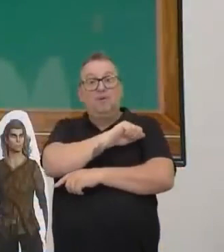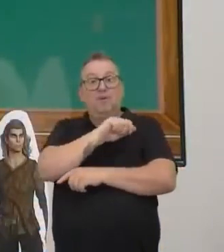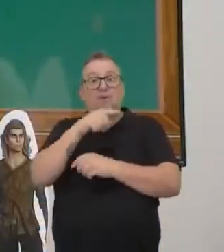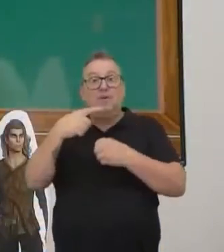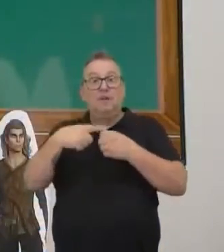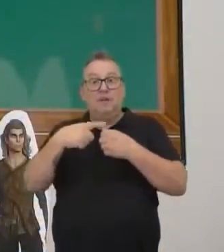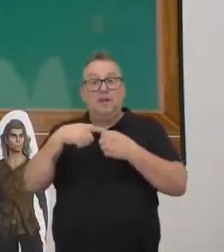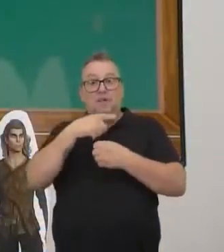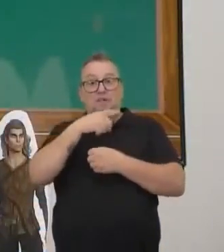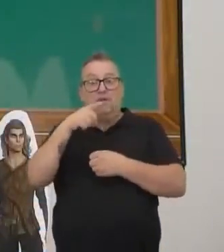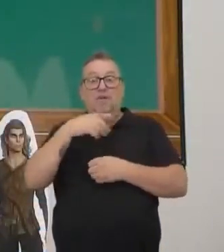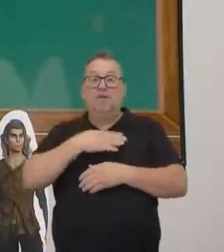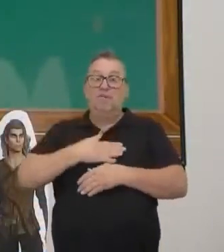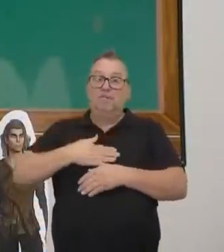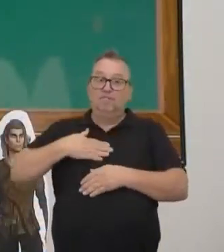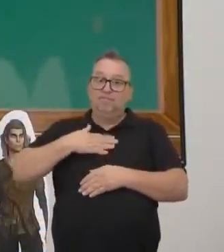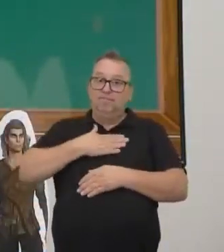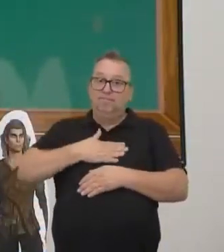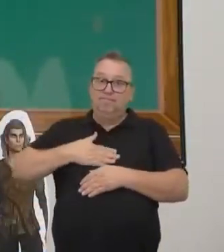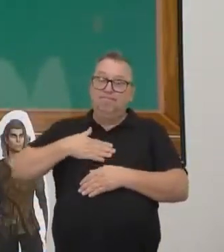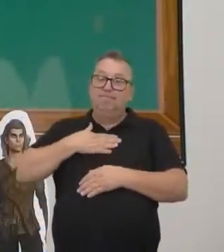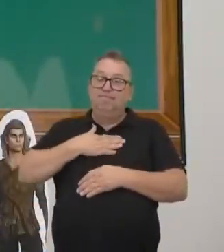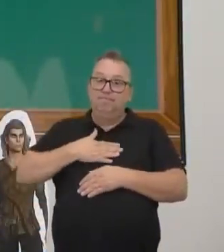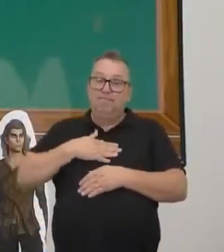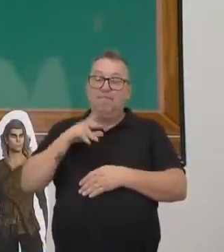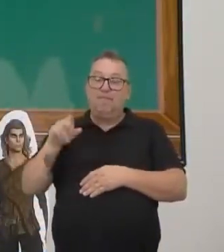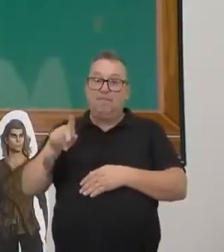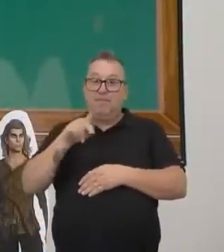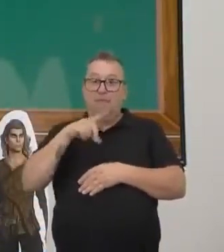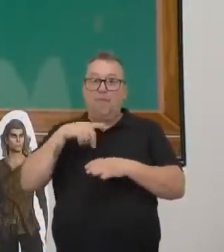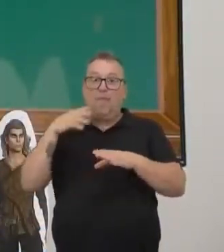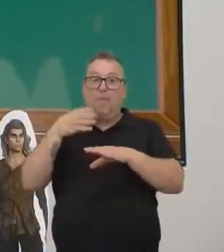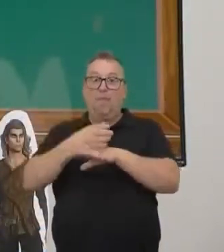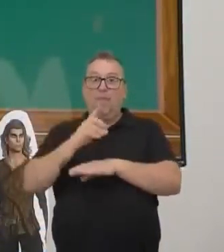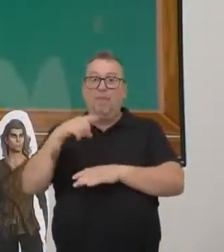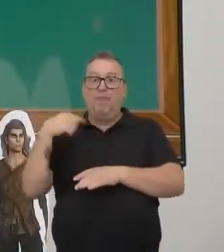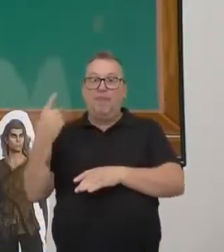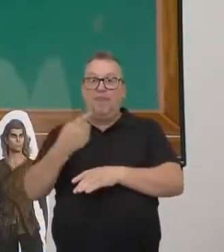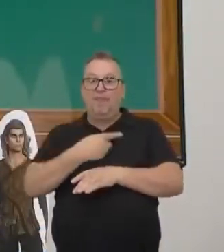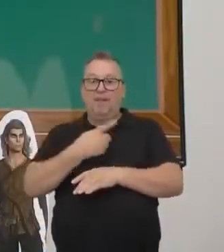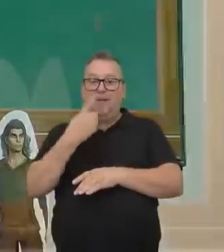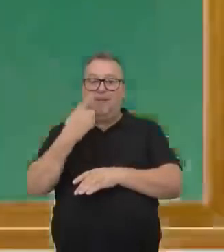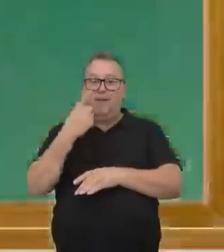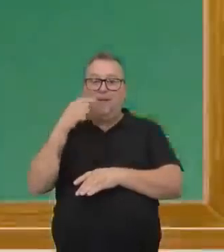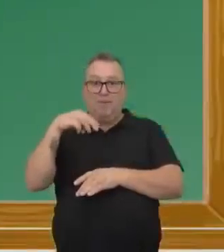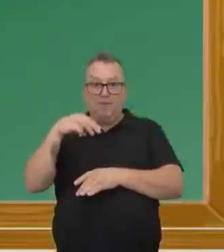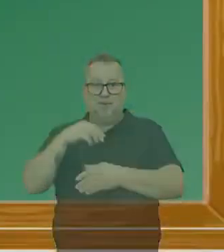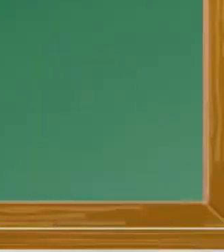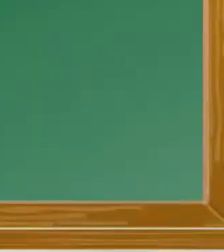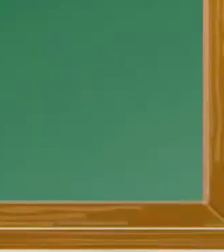vocês. É sempre um prazer aqui prestigiar os alunos e os professores que estão participando conosco. Vou deixar 1 minuto e meio.